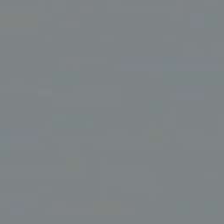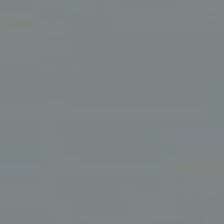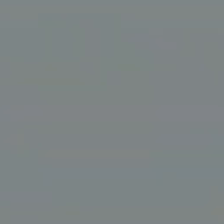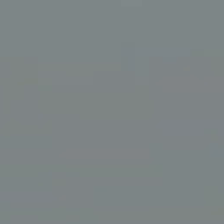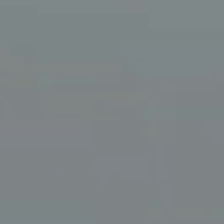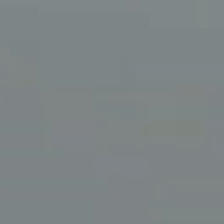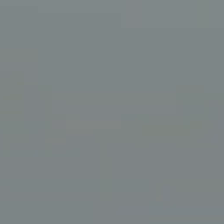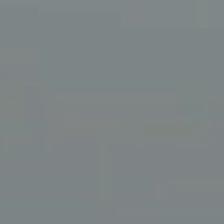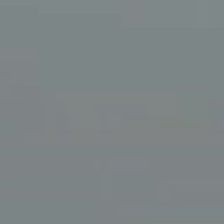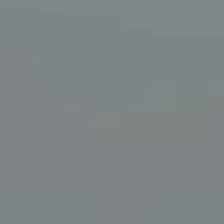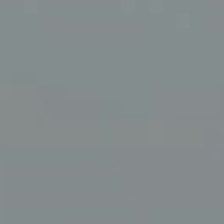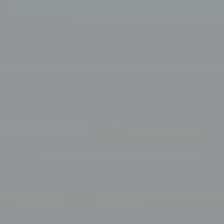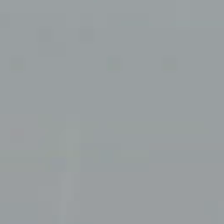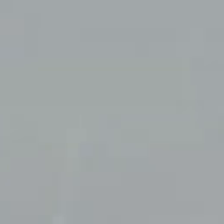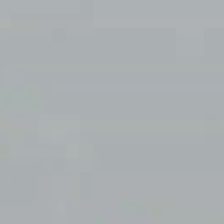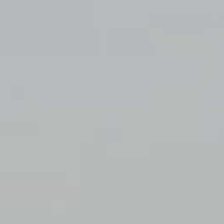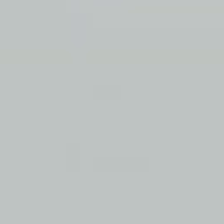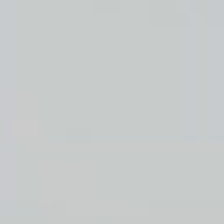a